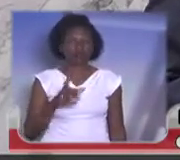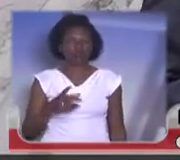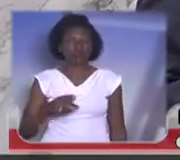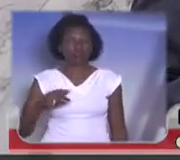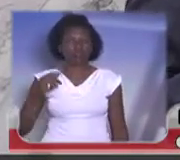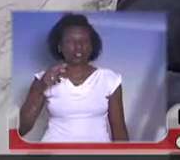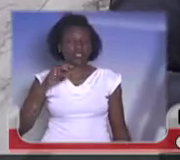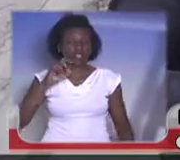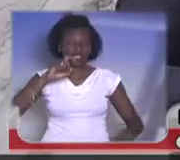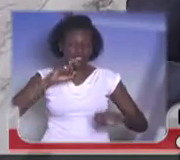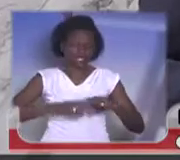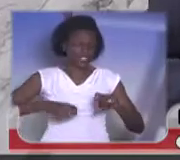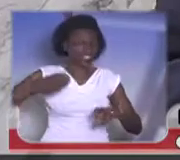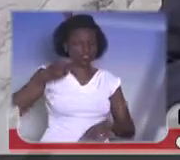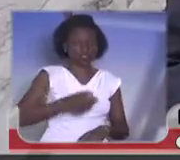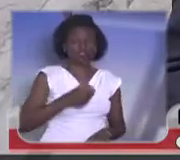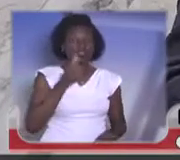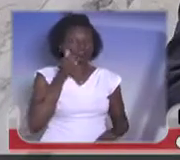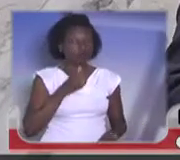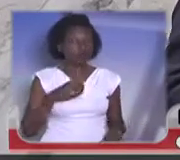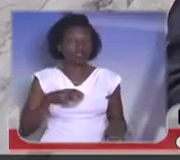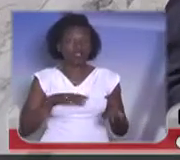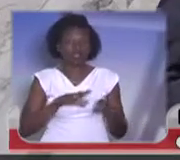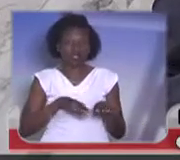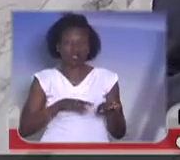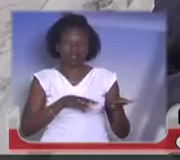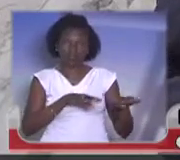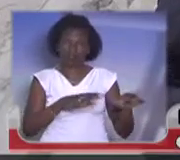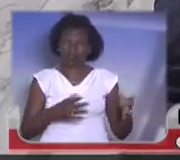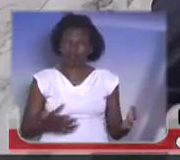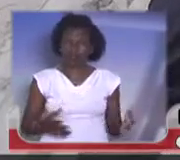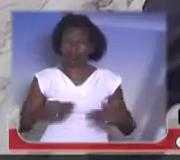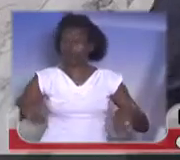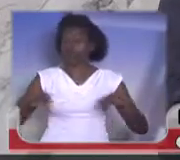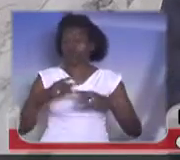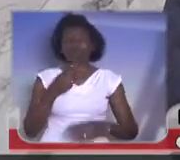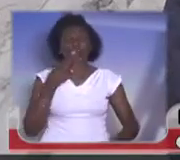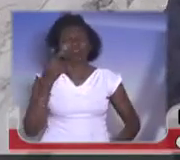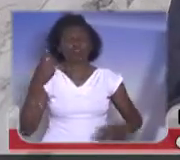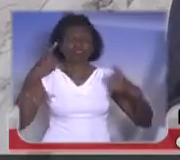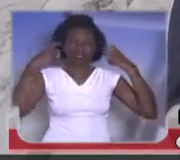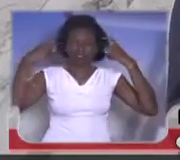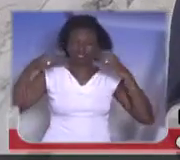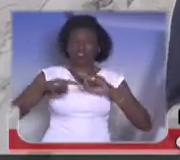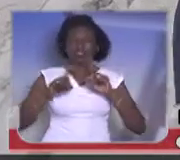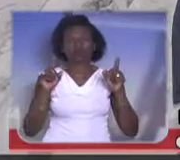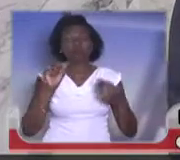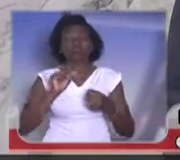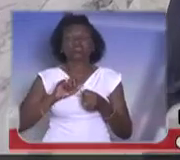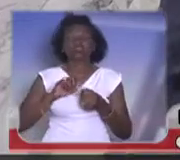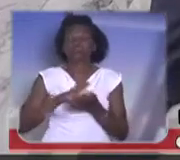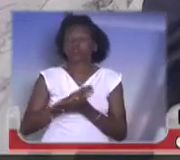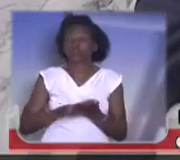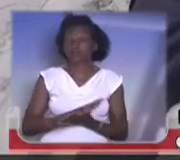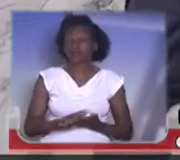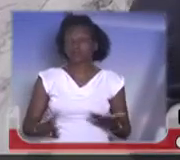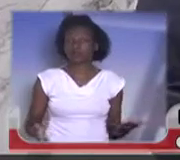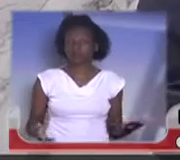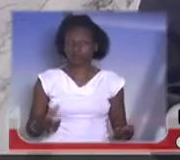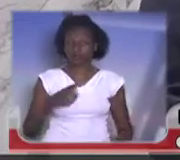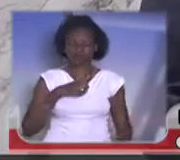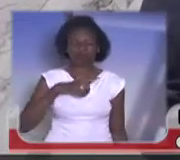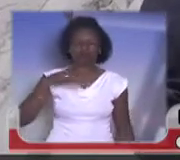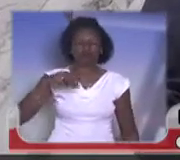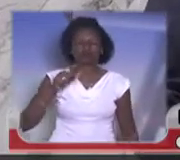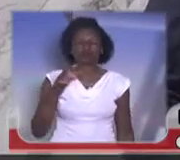interessante porque todos falam e violência mas nada é feito eu tô com uma matéria que tudo inclusive nós levamos a ke ha